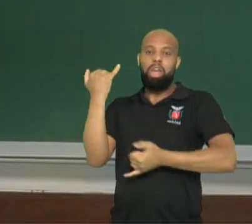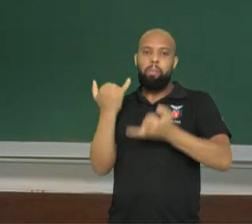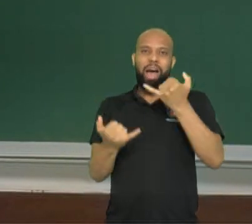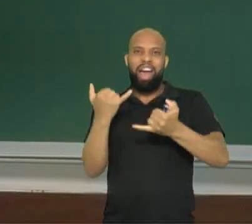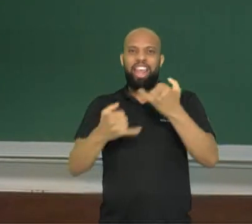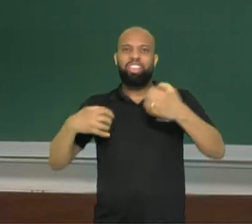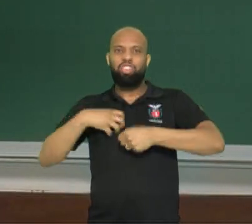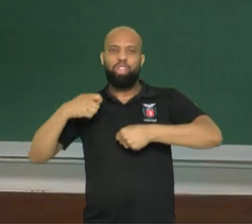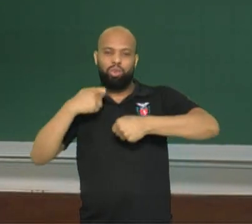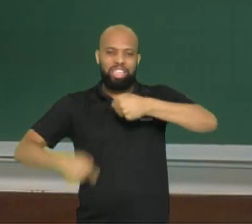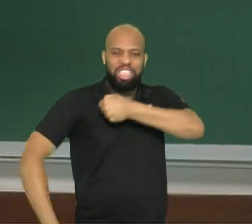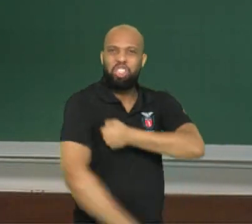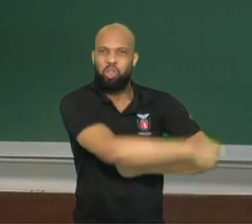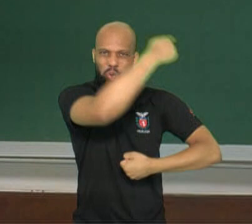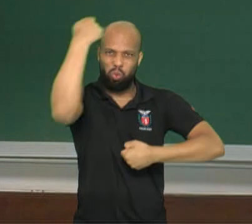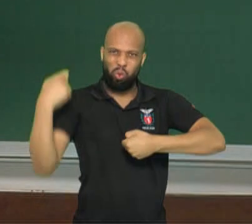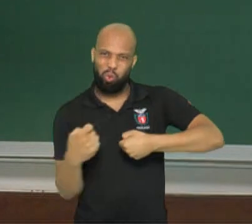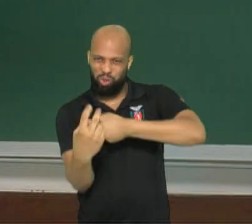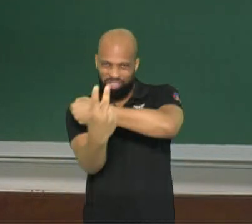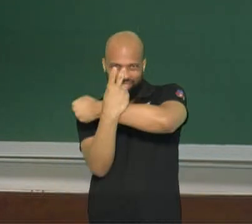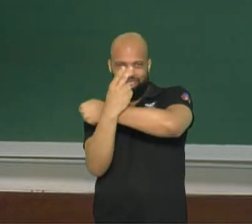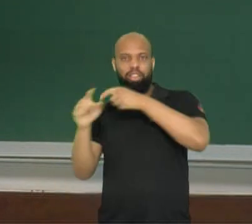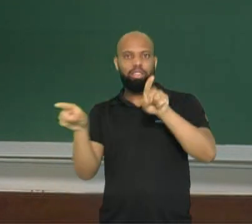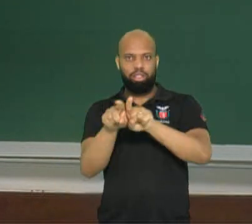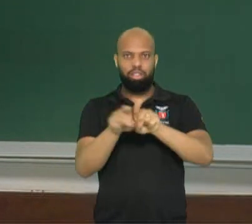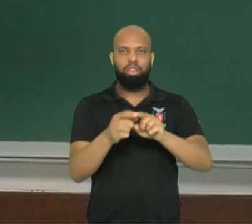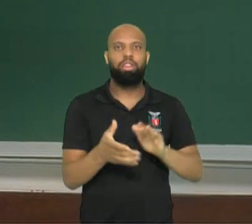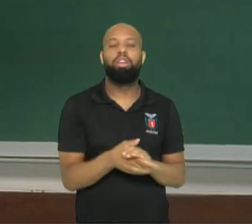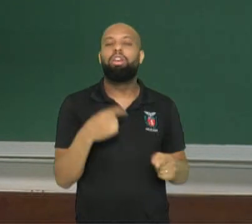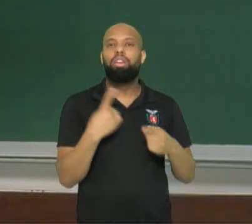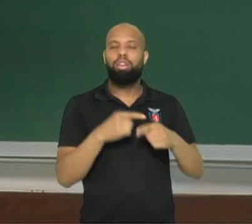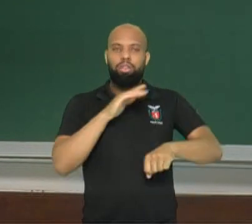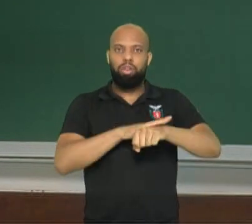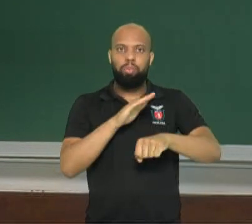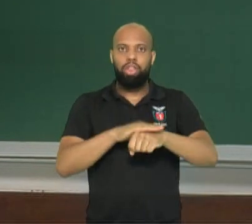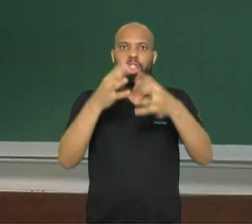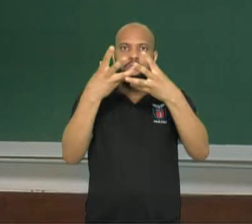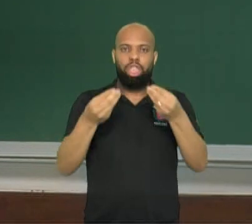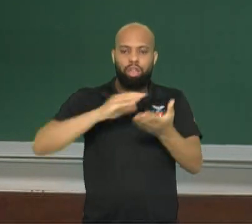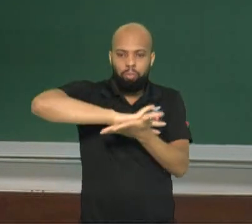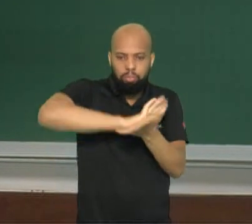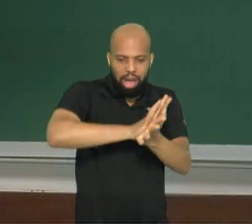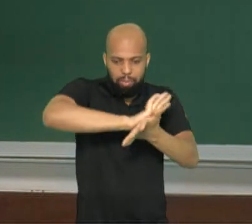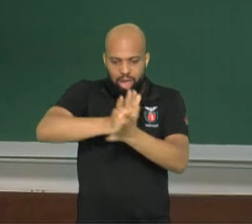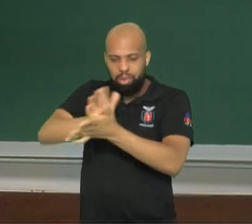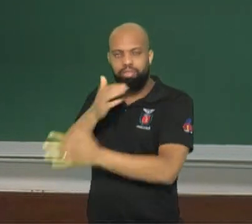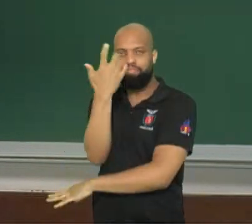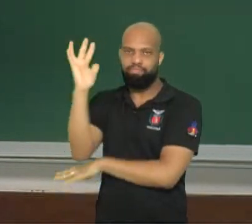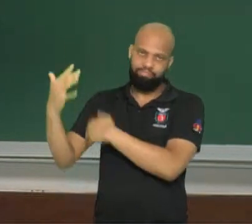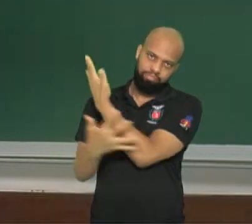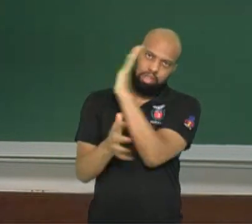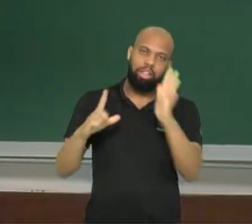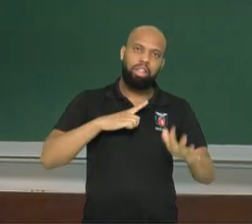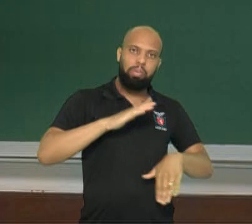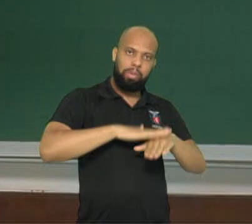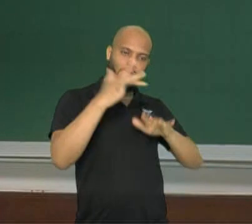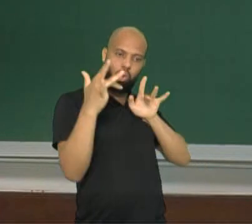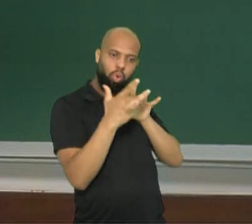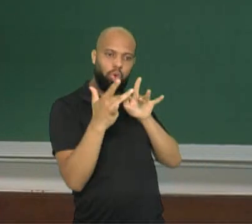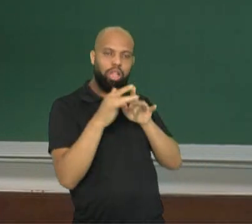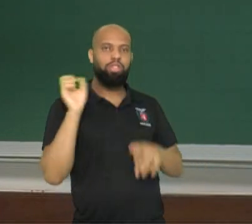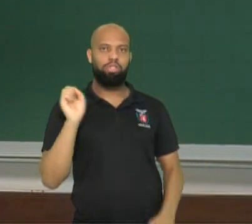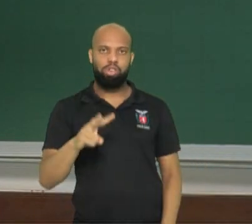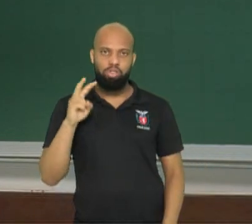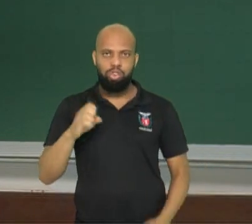diluir esses vírus, então, potenciais que estão lá. Quando a gente destrói a floresta, a gente tem mais contato com esses vírus e pode ser que